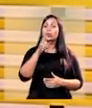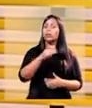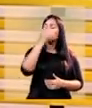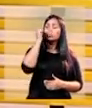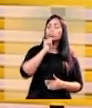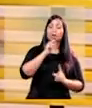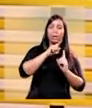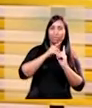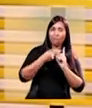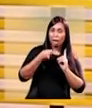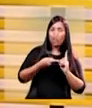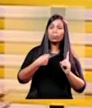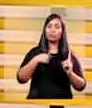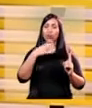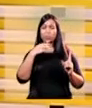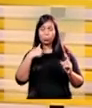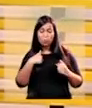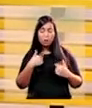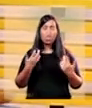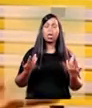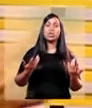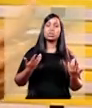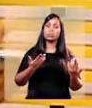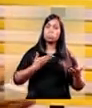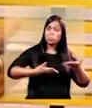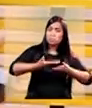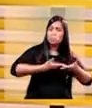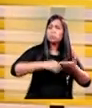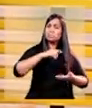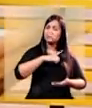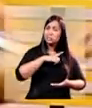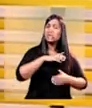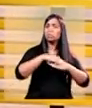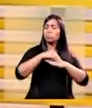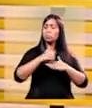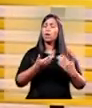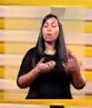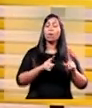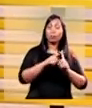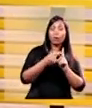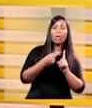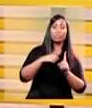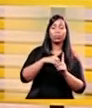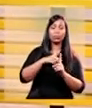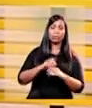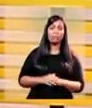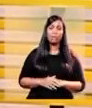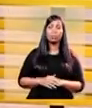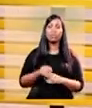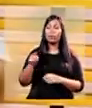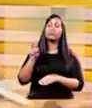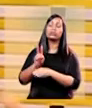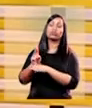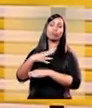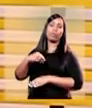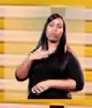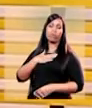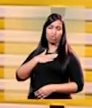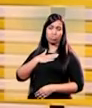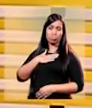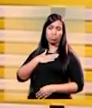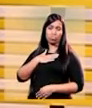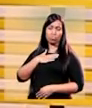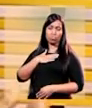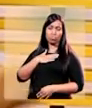alguém, uma mulher que está grávida, ela me conhece, a gente tem uma relação, tem afeto por mim, e fala, estou grávida, quero que você cuide do meu